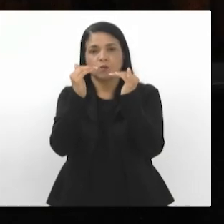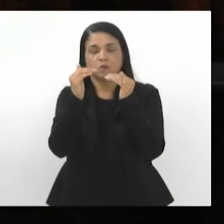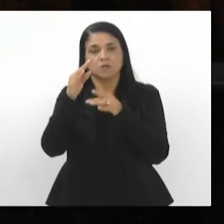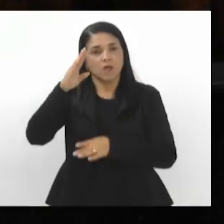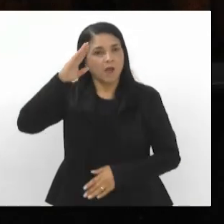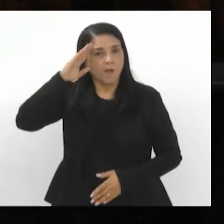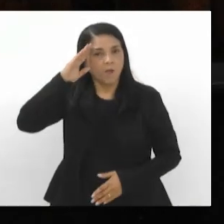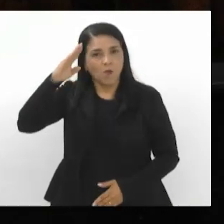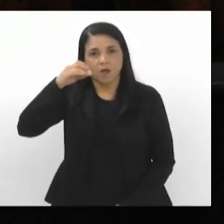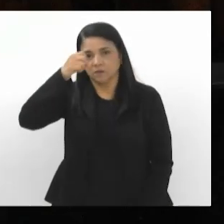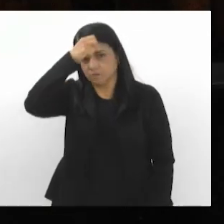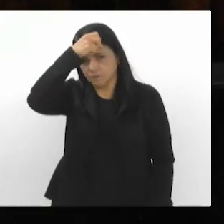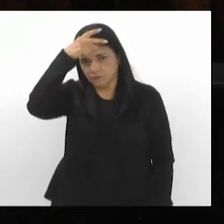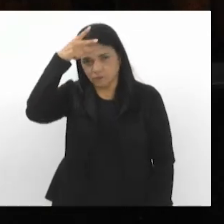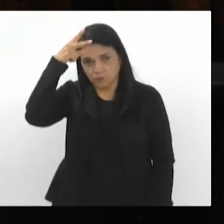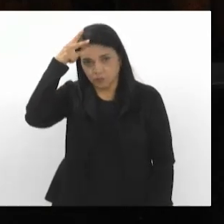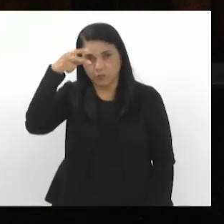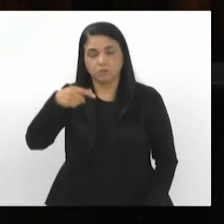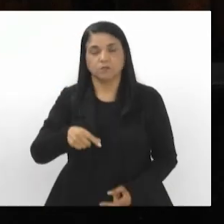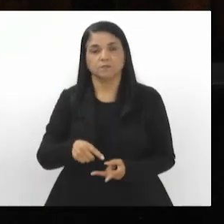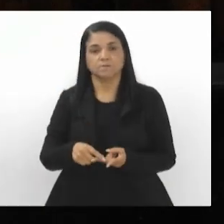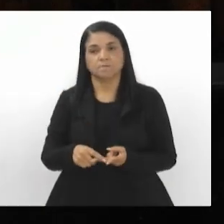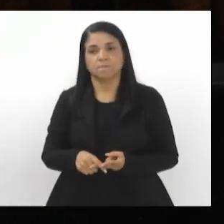Guarda Municipal,